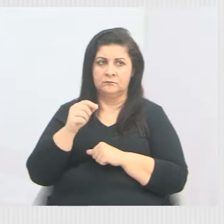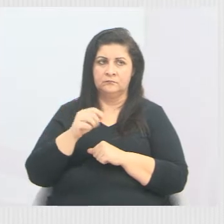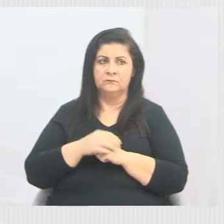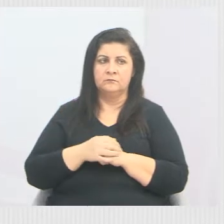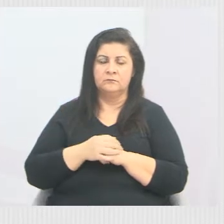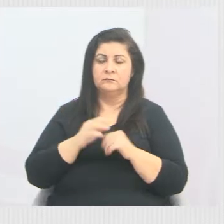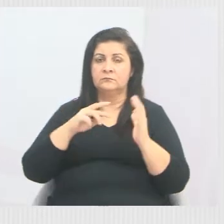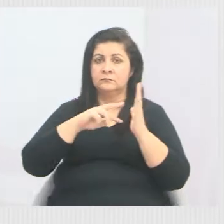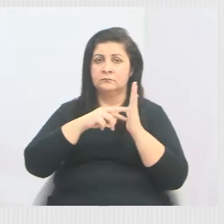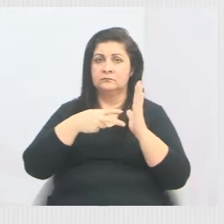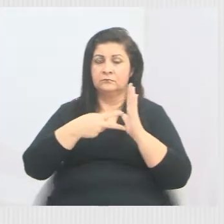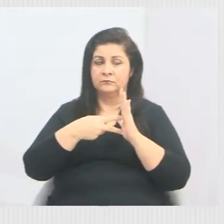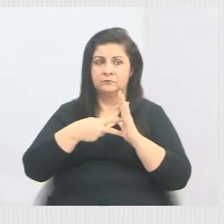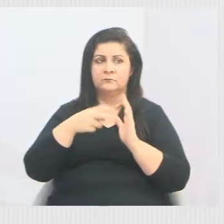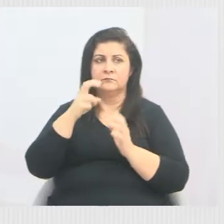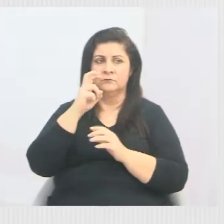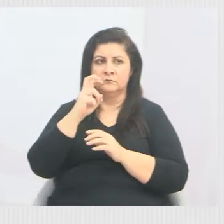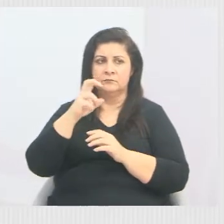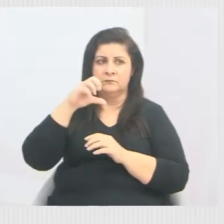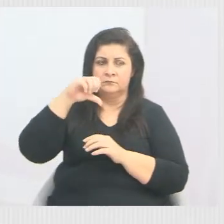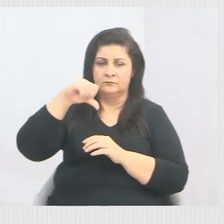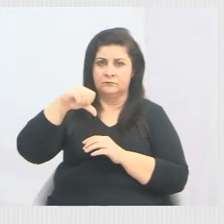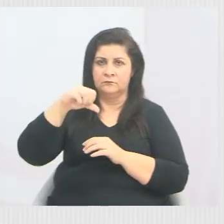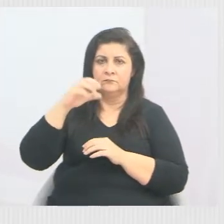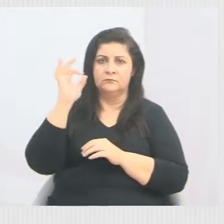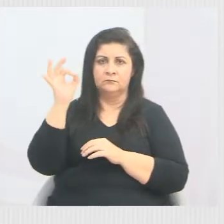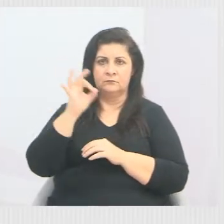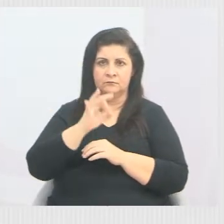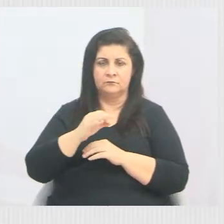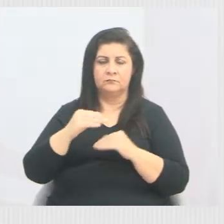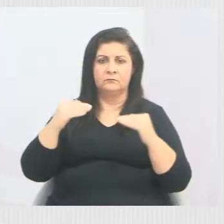46.246.000, meta alcançada